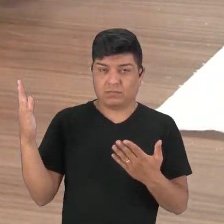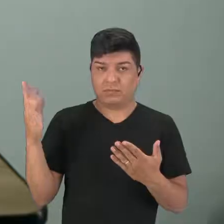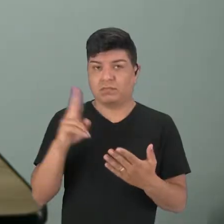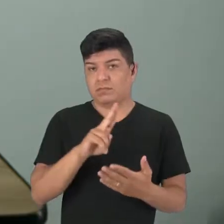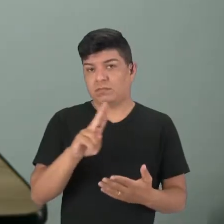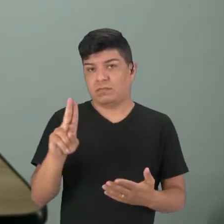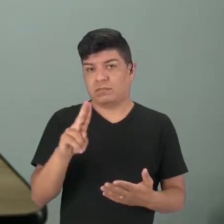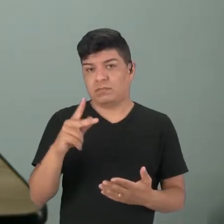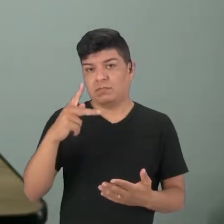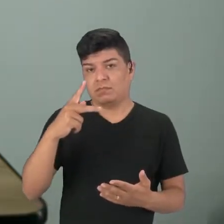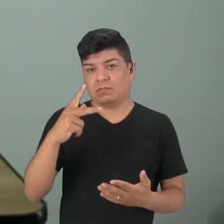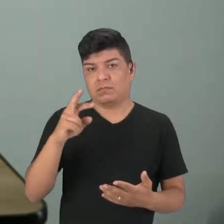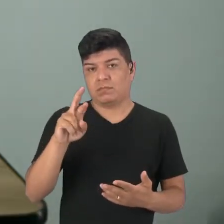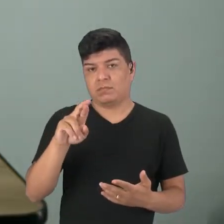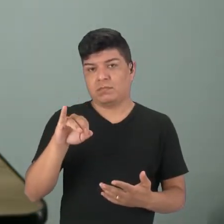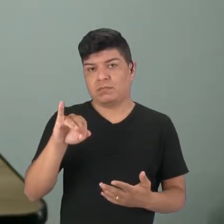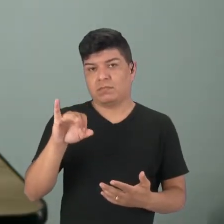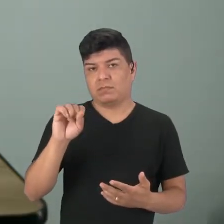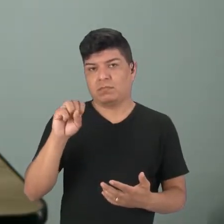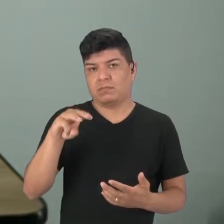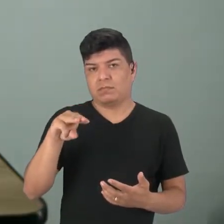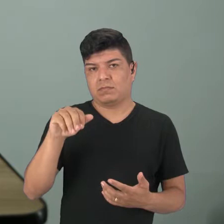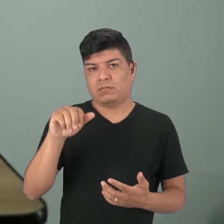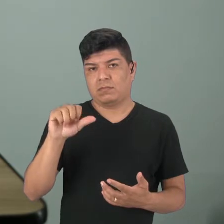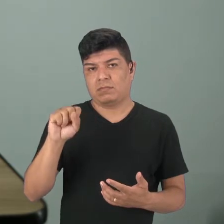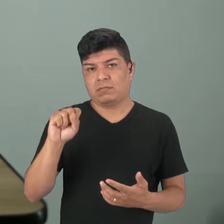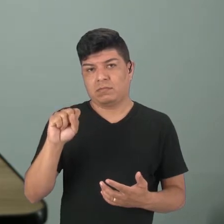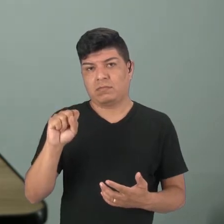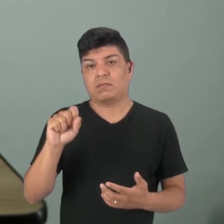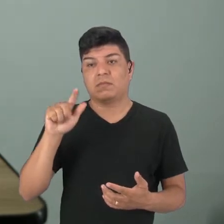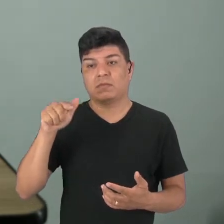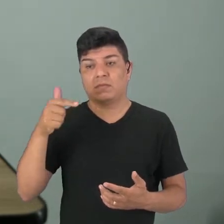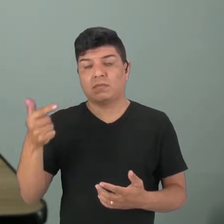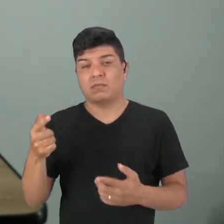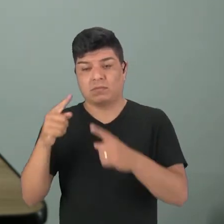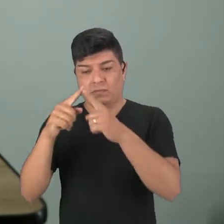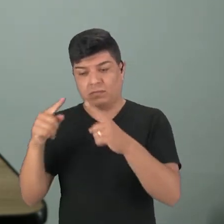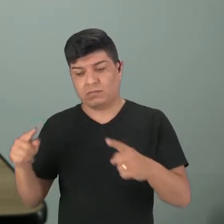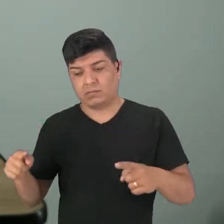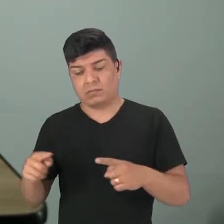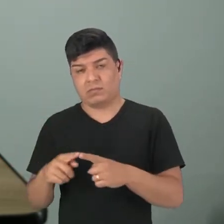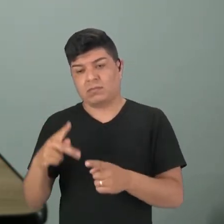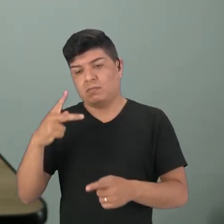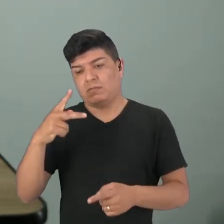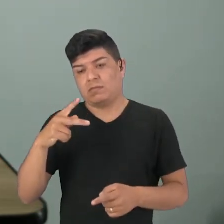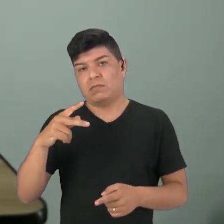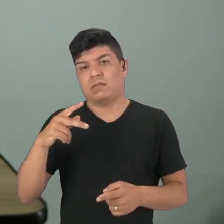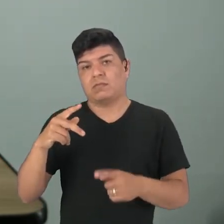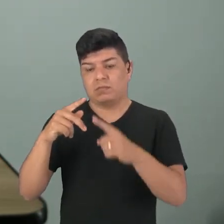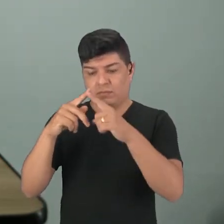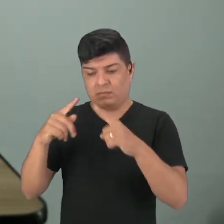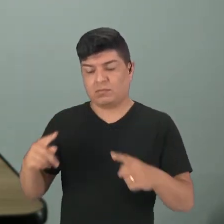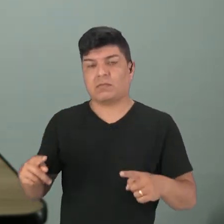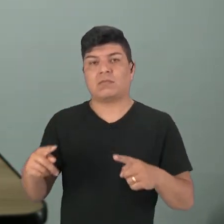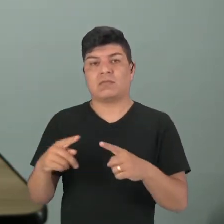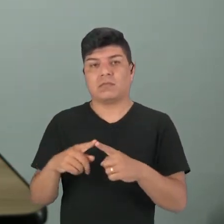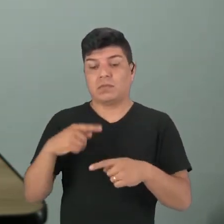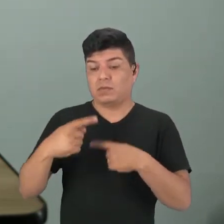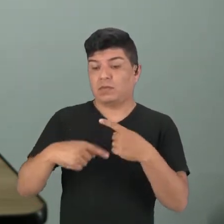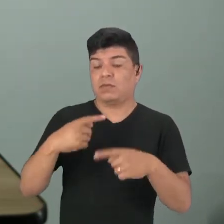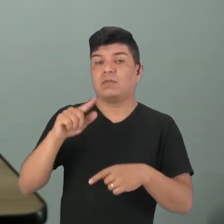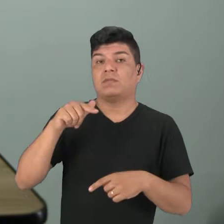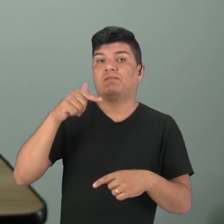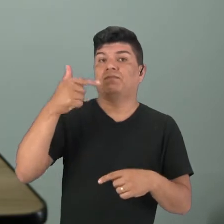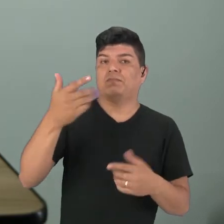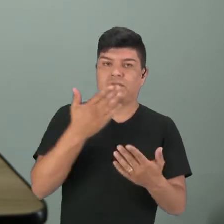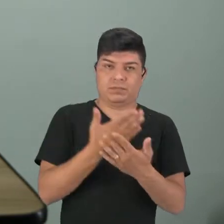de prismas. E todas essas outras nós chamamos de pirâmides. As que rolam, nós vamos aprender sobre elas em